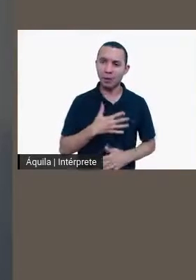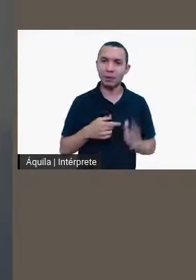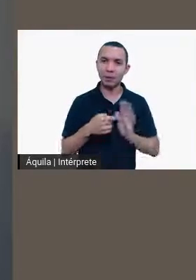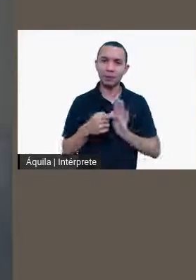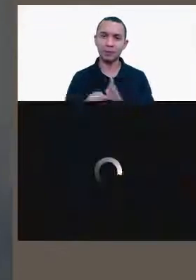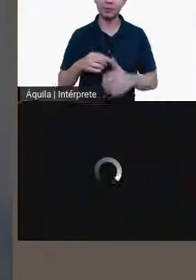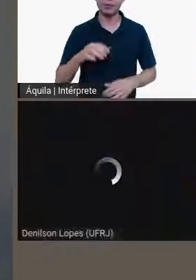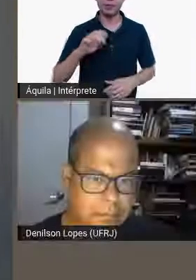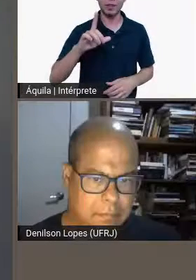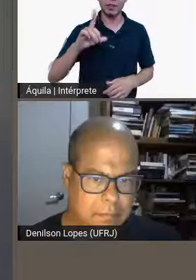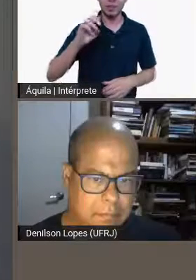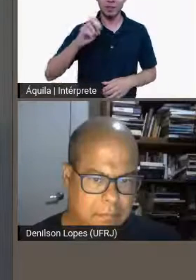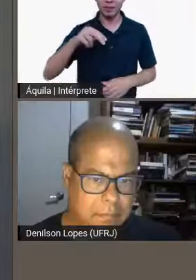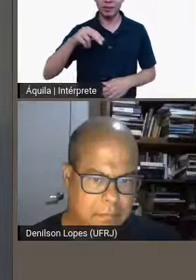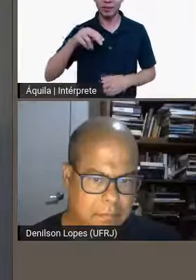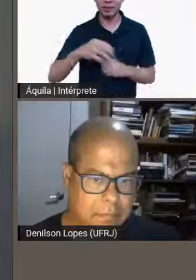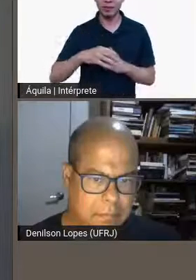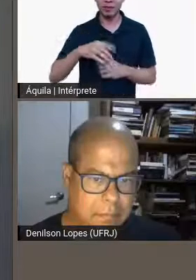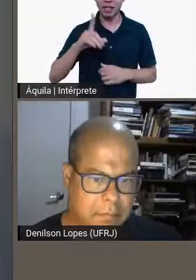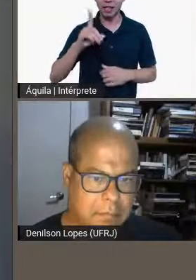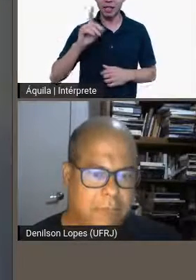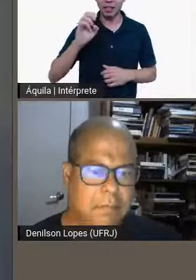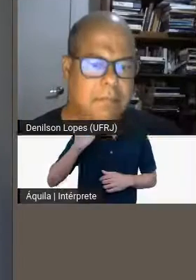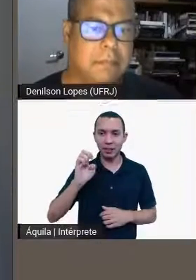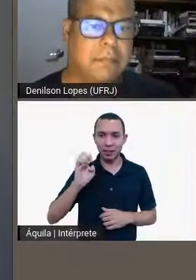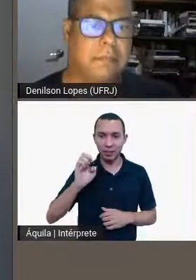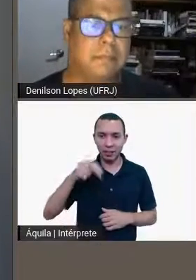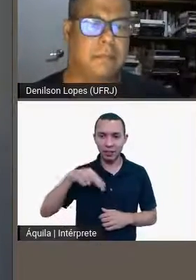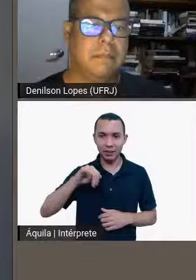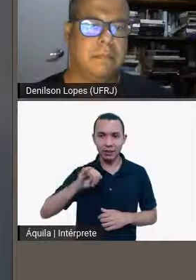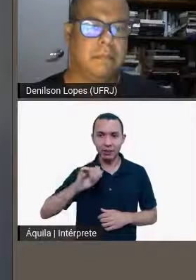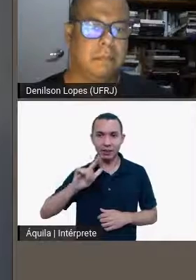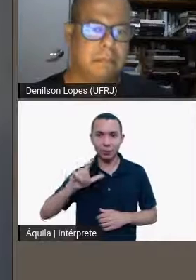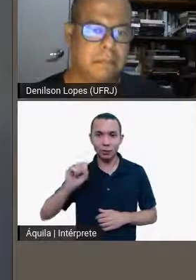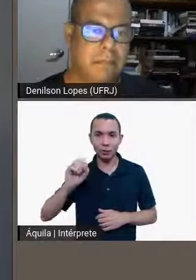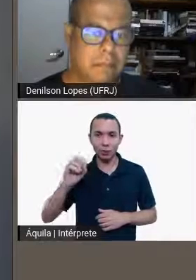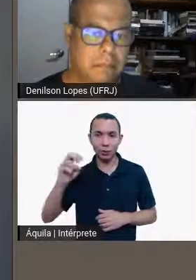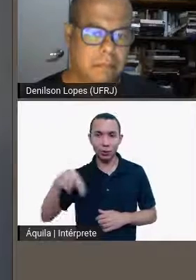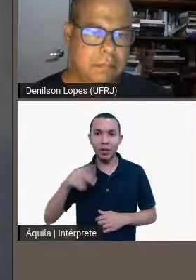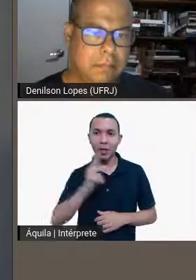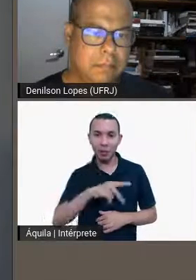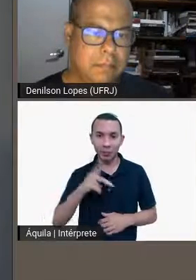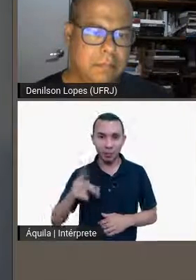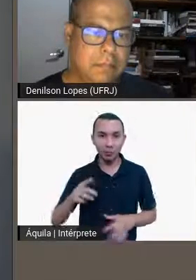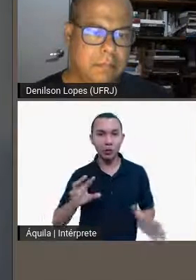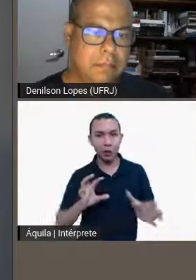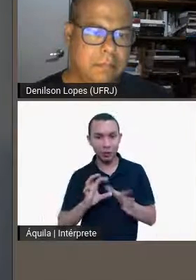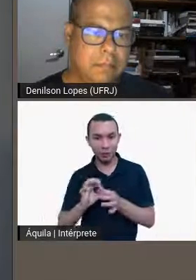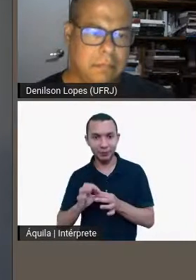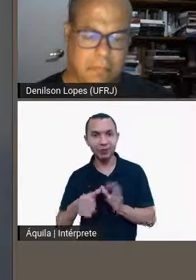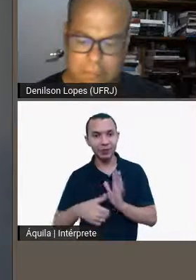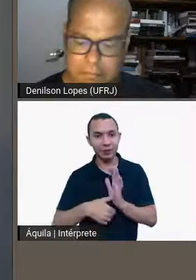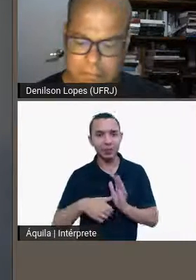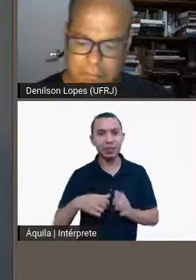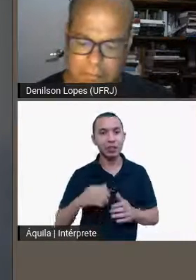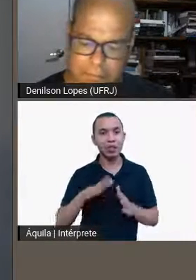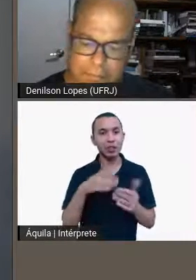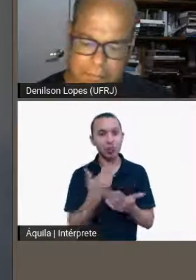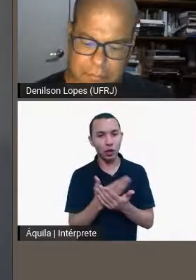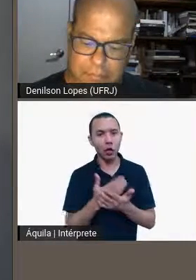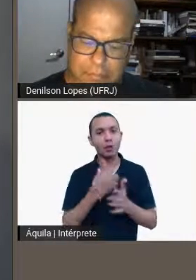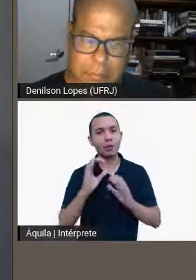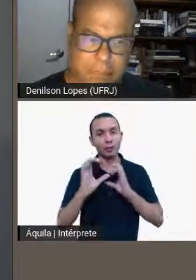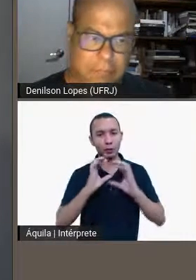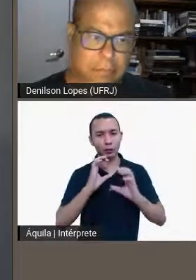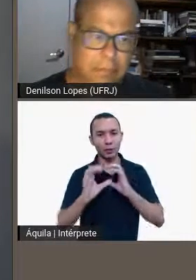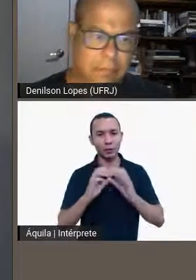Lopes, né, o nosso segundo palestrante da mesa. O Denilson é professor associado da Escola de Comunicação da